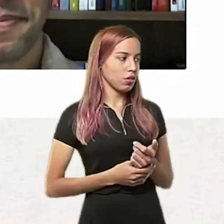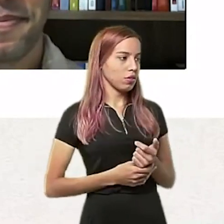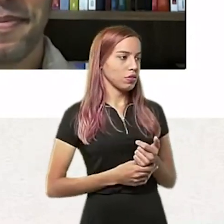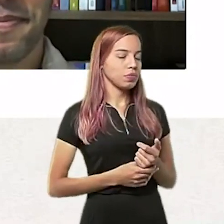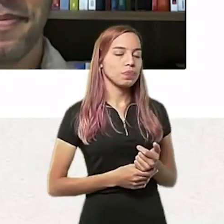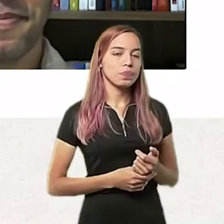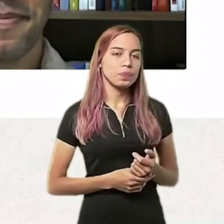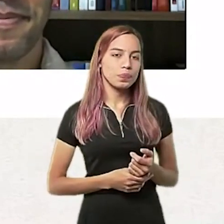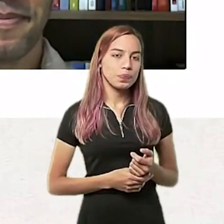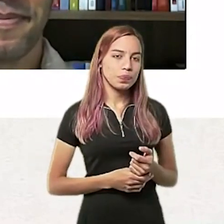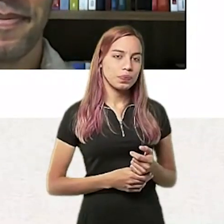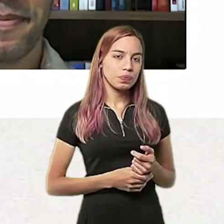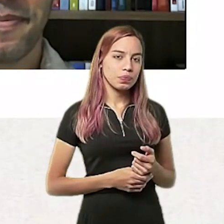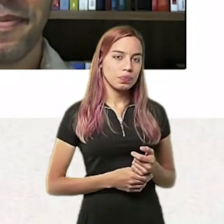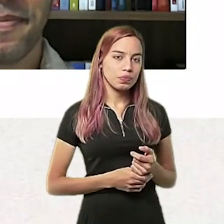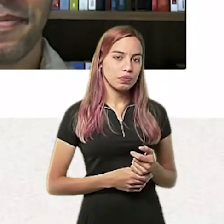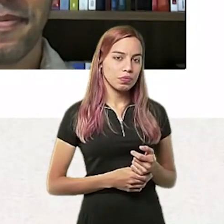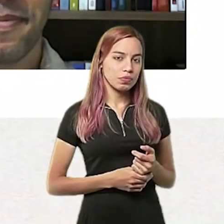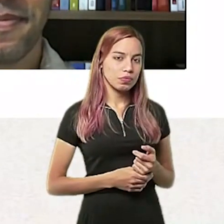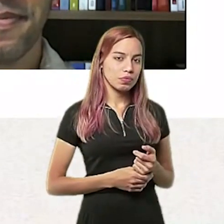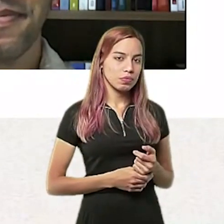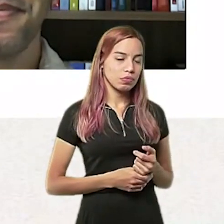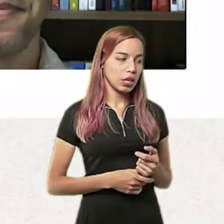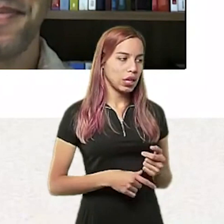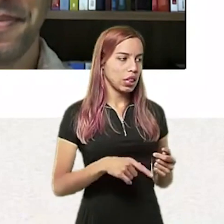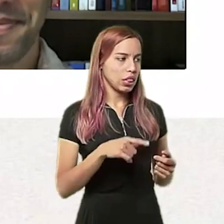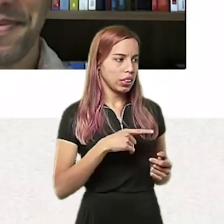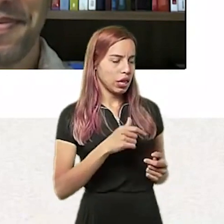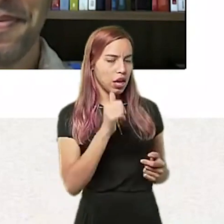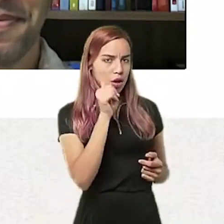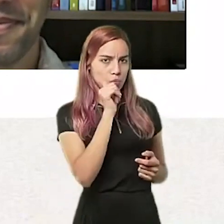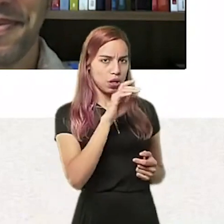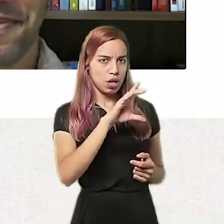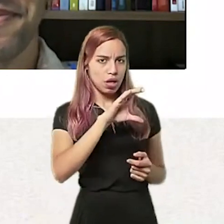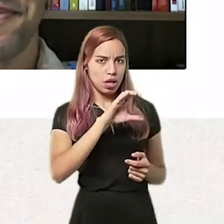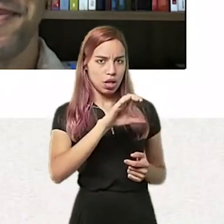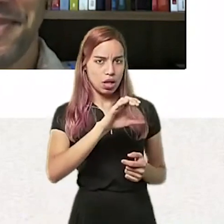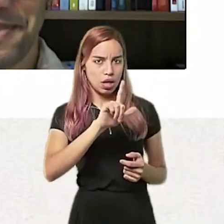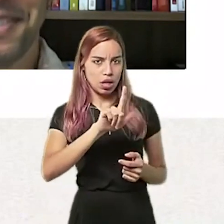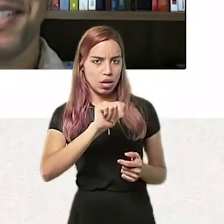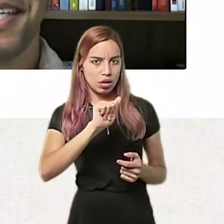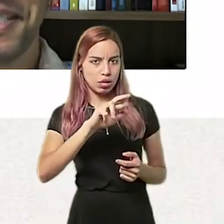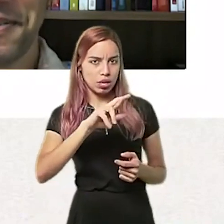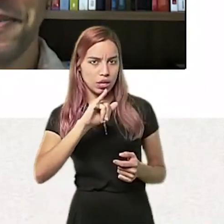tem a Clarice Lispector tem inspirado uma frase, né,